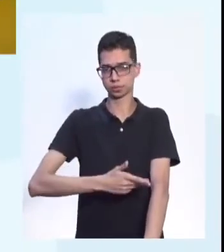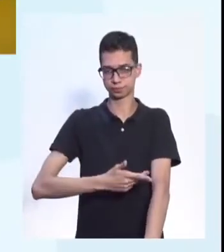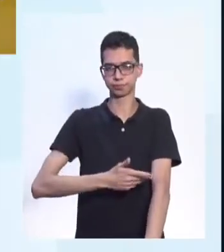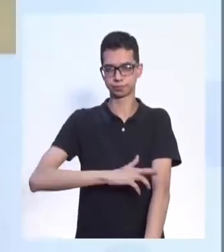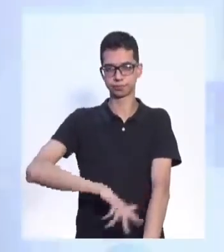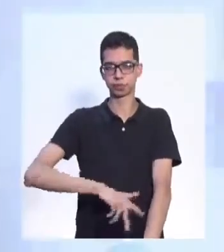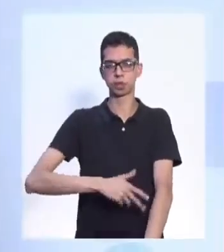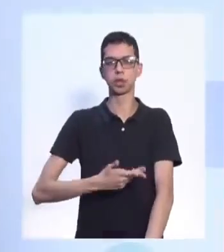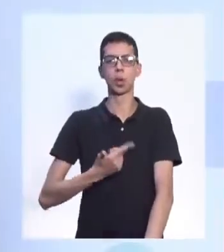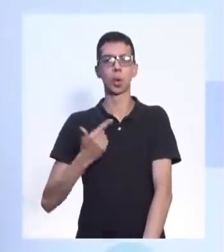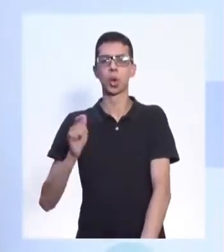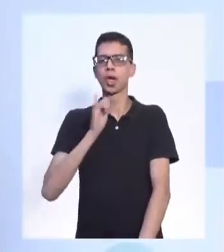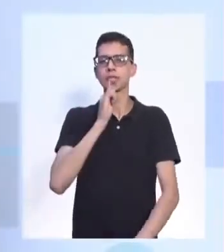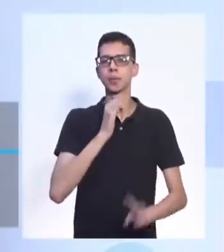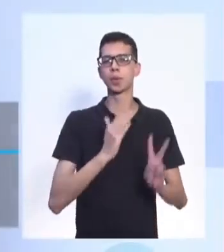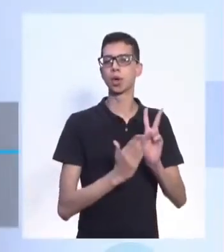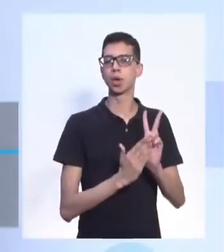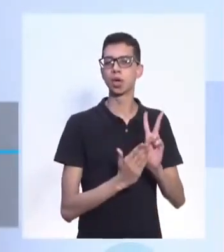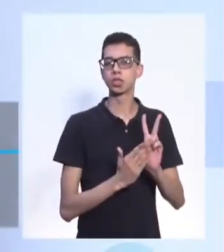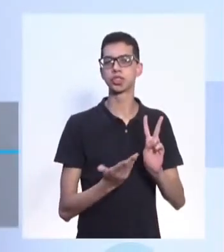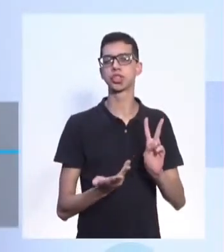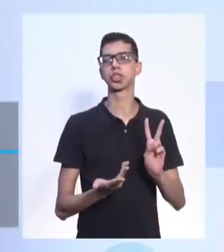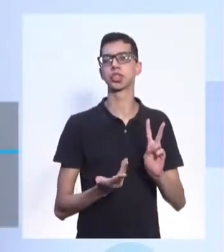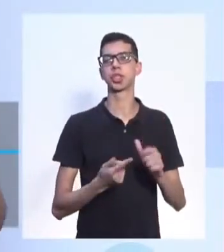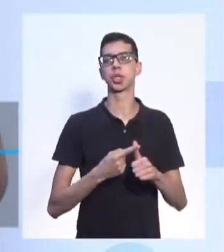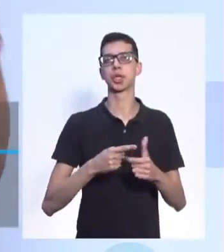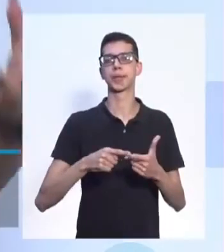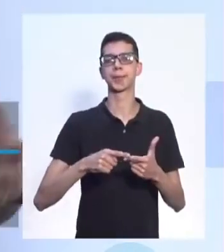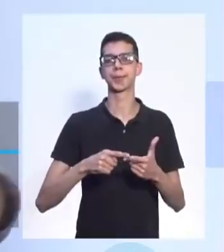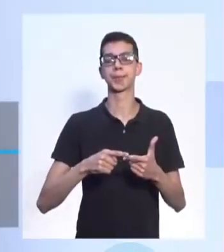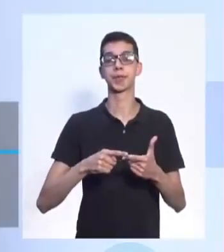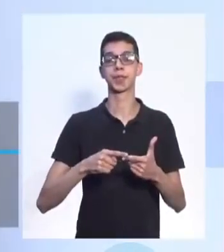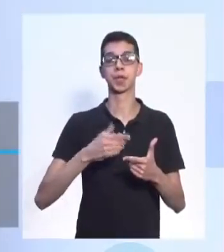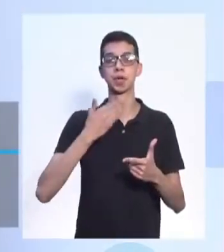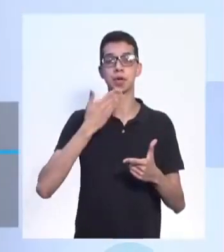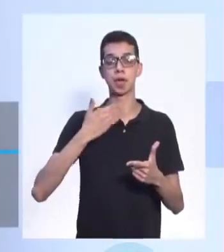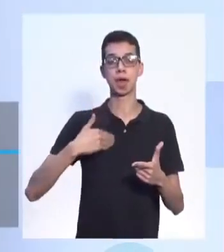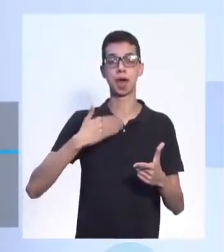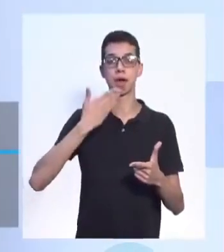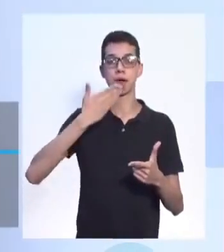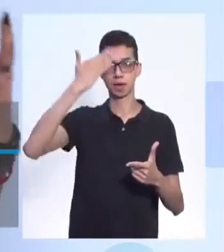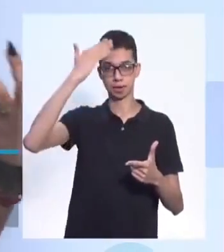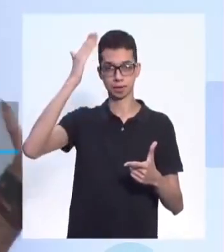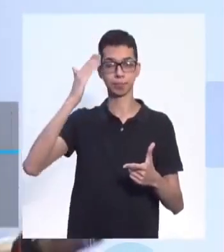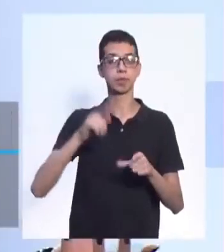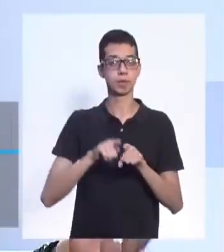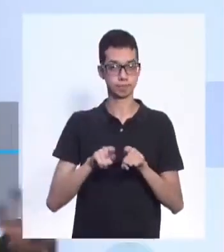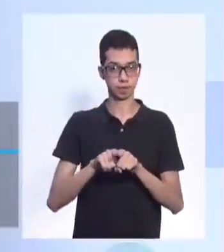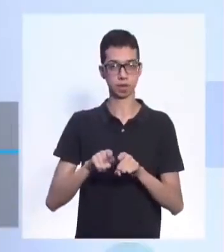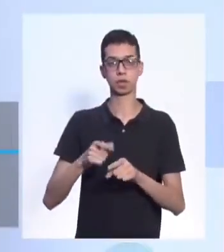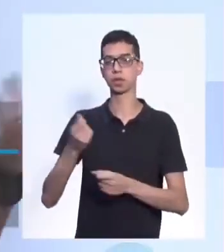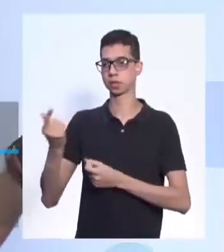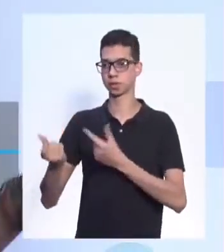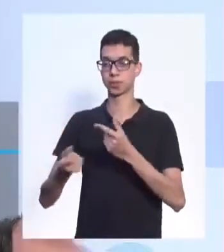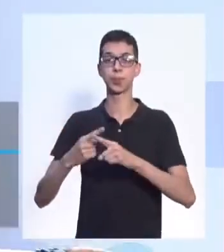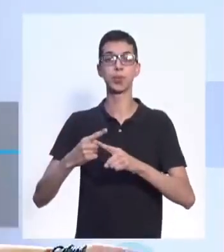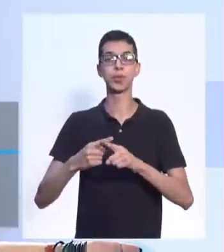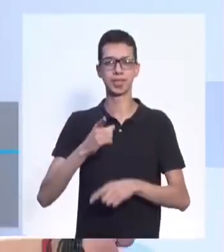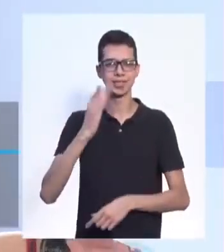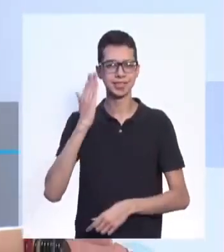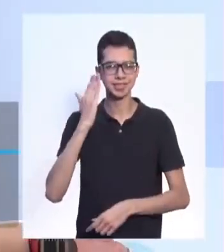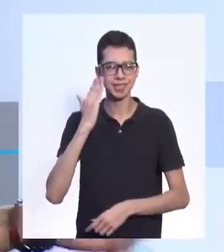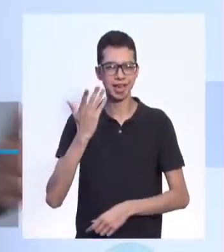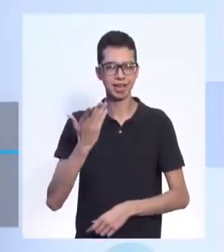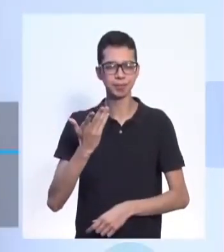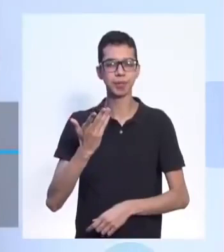como indígenas, alguns povos árabes e tudo mais, pela diferenciação da cor da pele, que aparentemente é muito importante